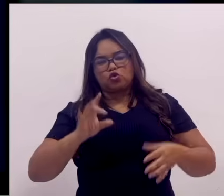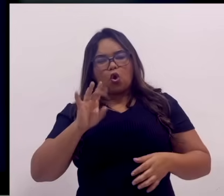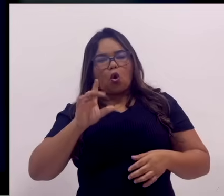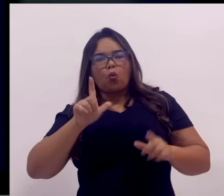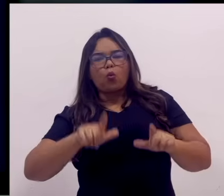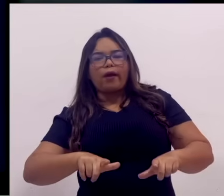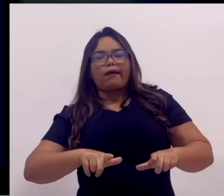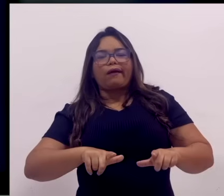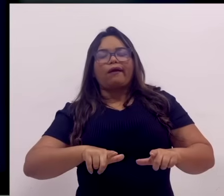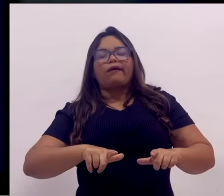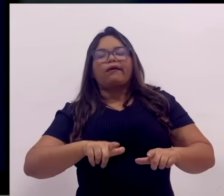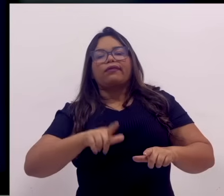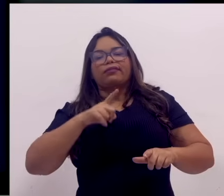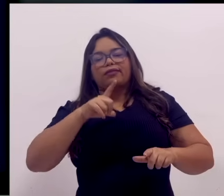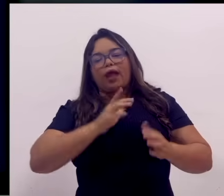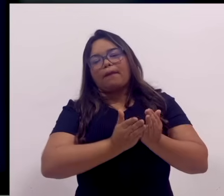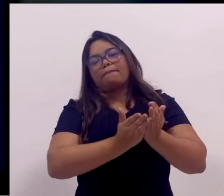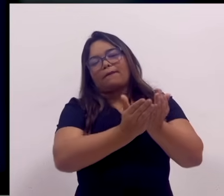seus barcos.